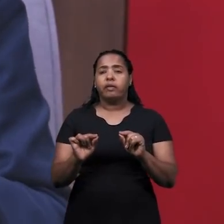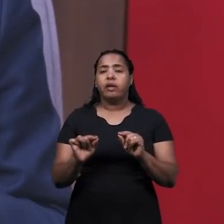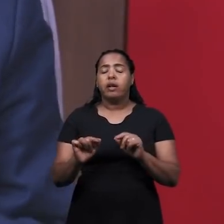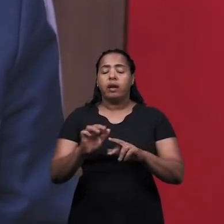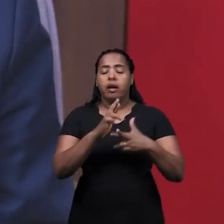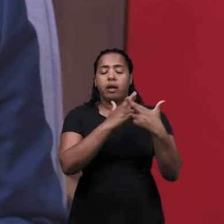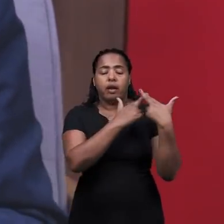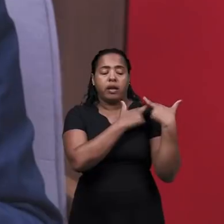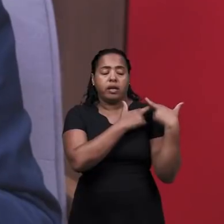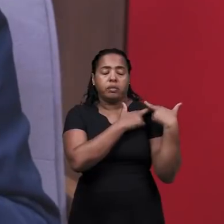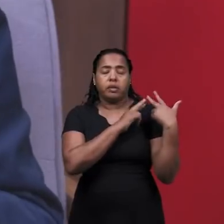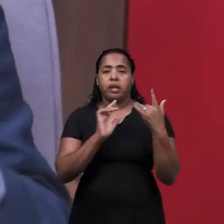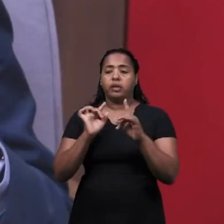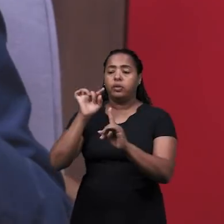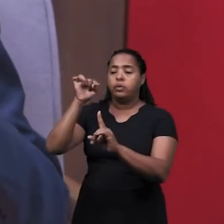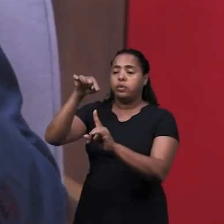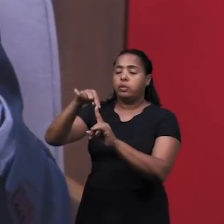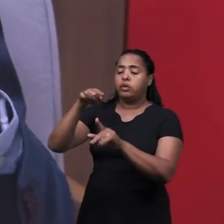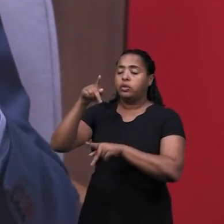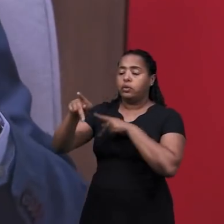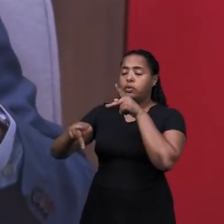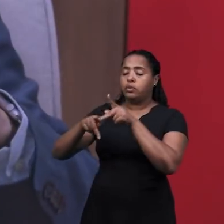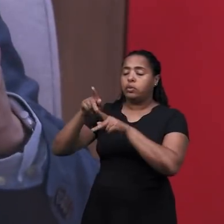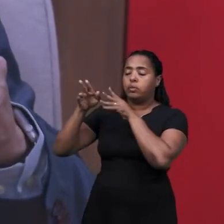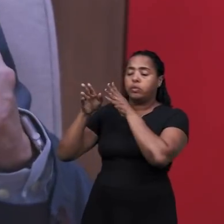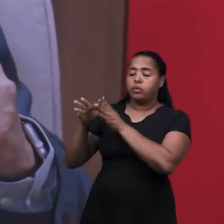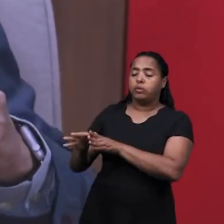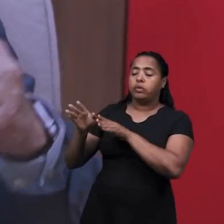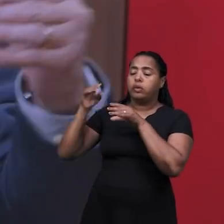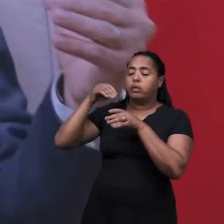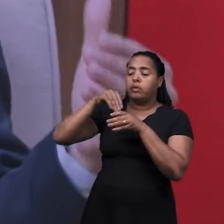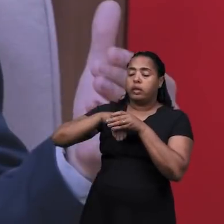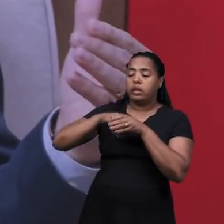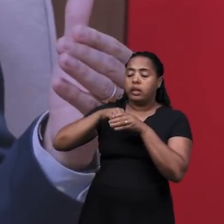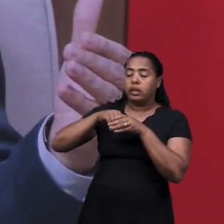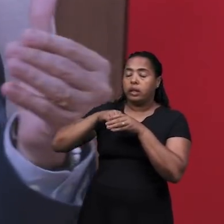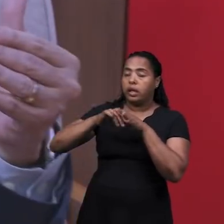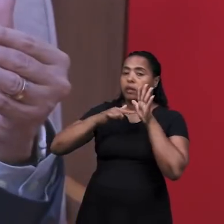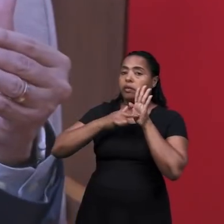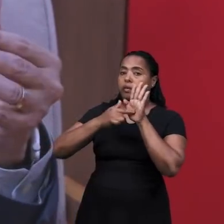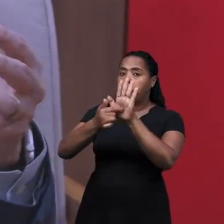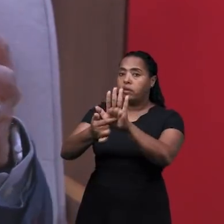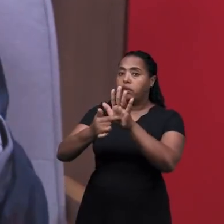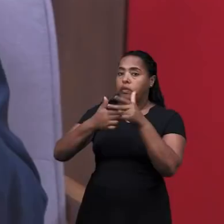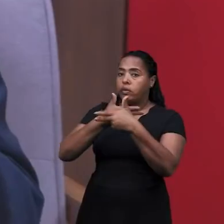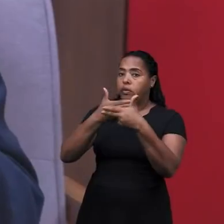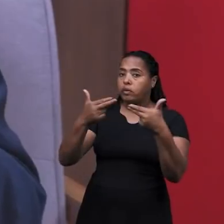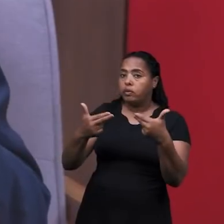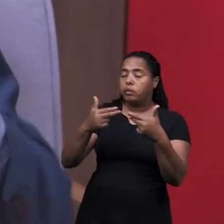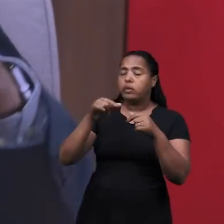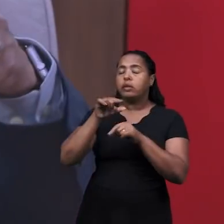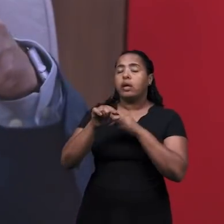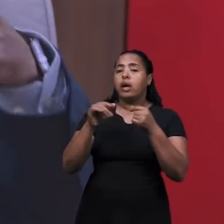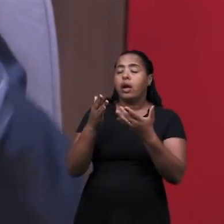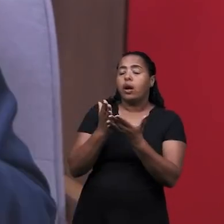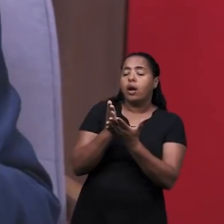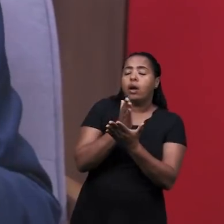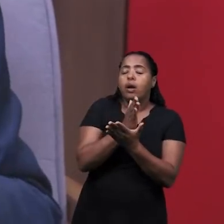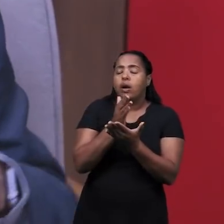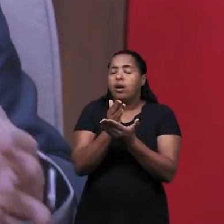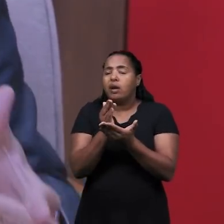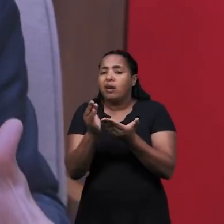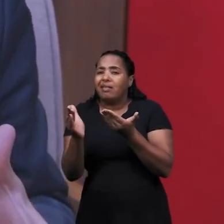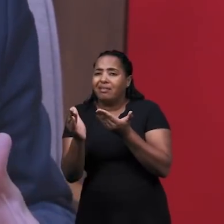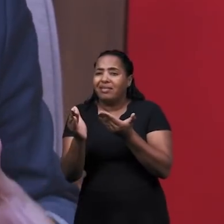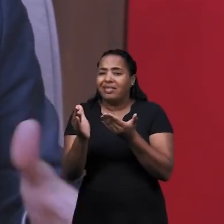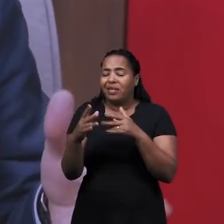a função e objetivo da igreja, dentro do que acabamos de mencionar, são parte